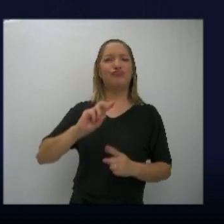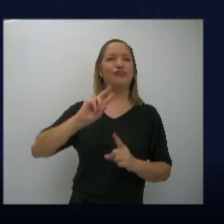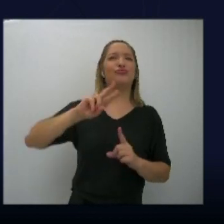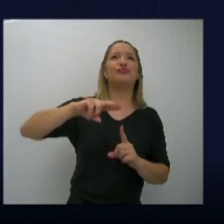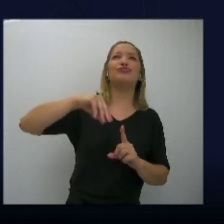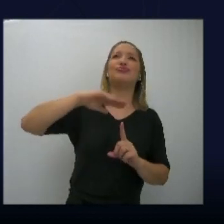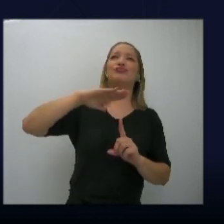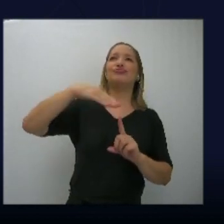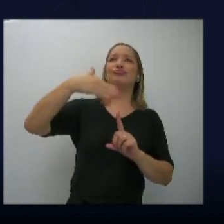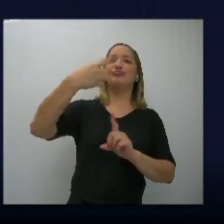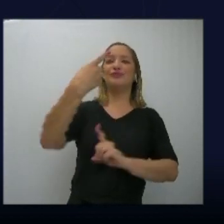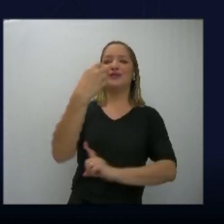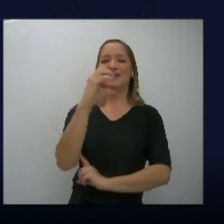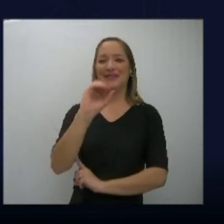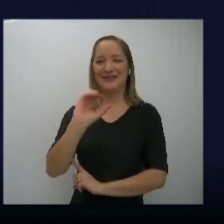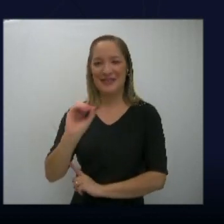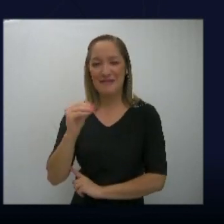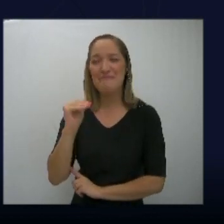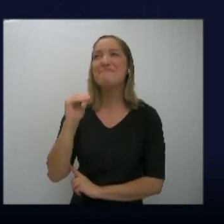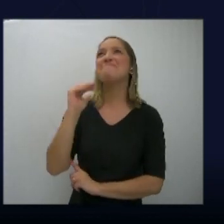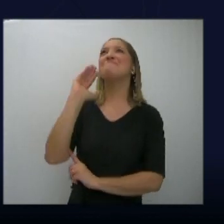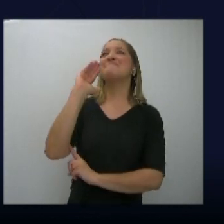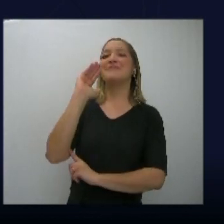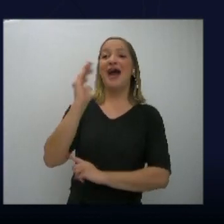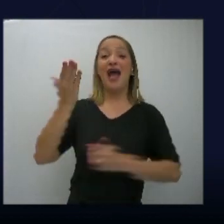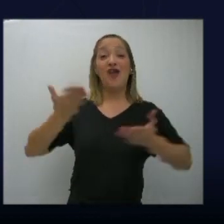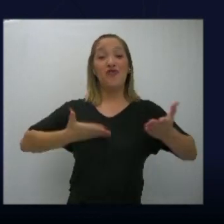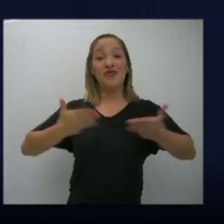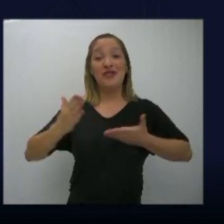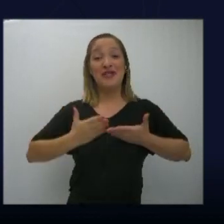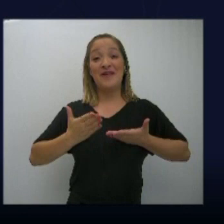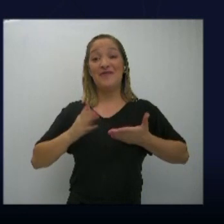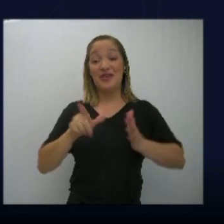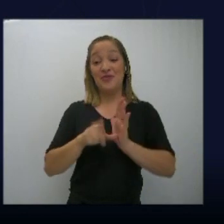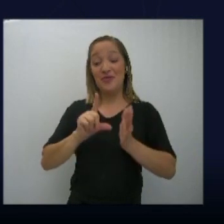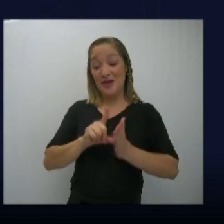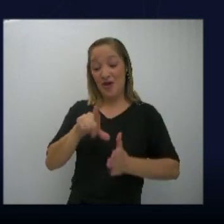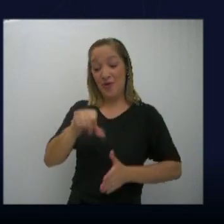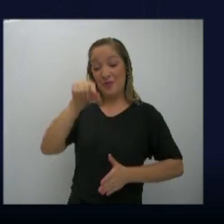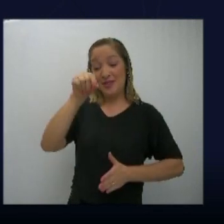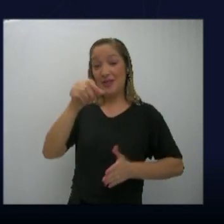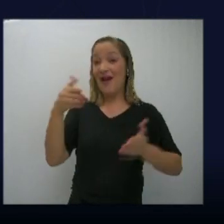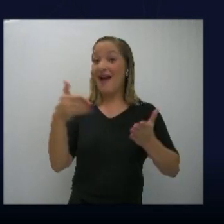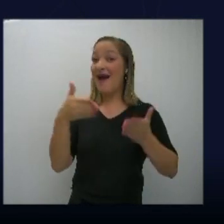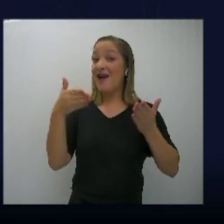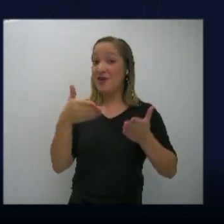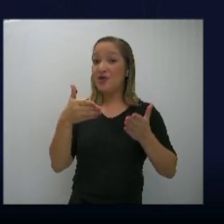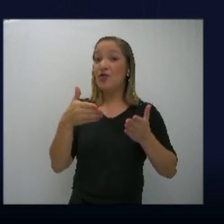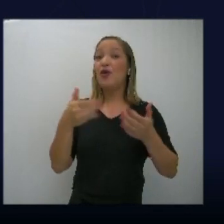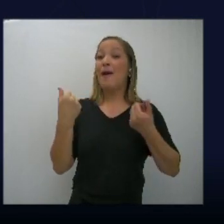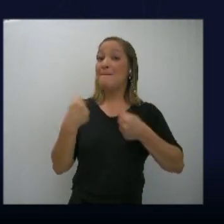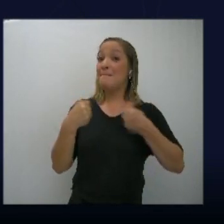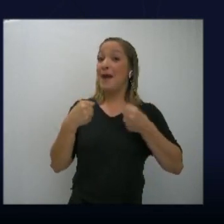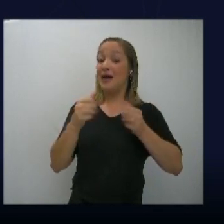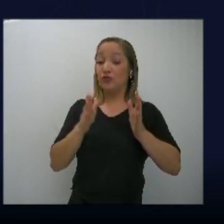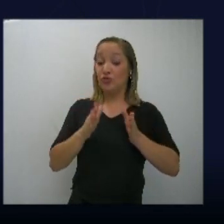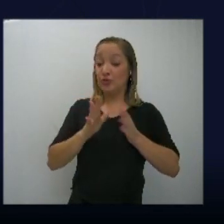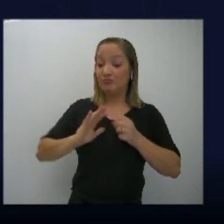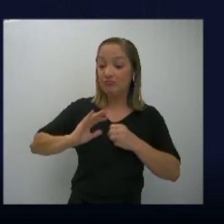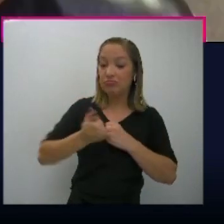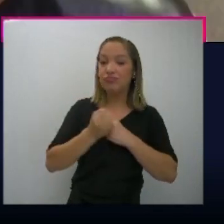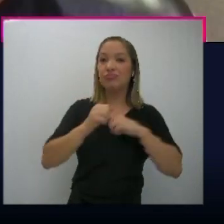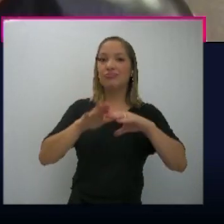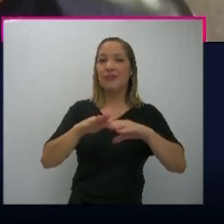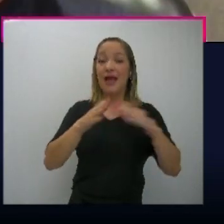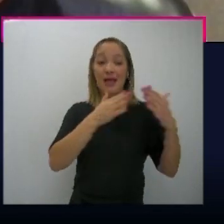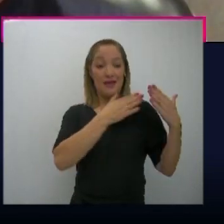o serviço nosso que era o bebê ela profissional vir logo a essencial durante a pandemia escrevi um monte responsabilidade social